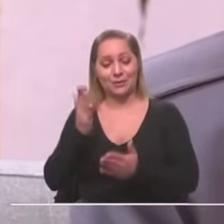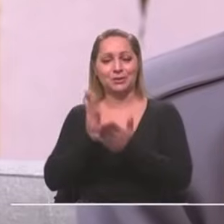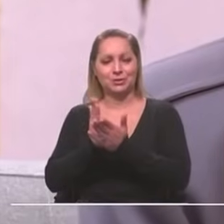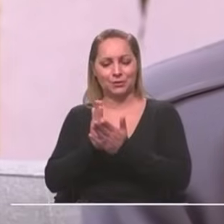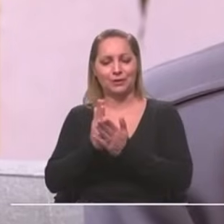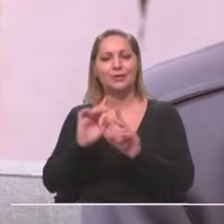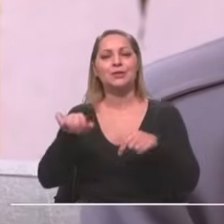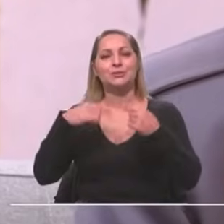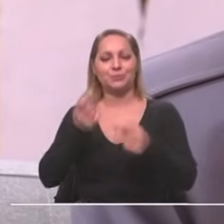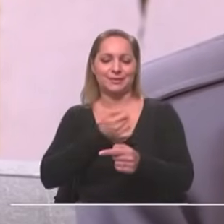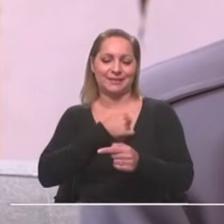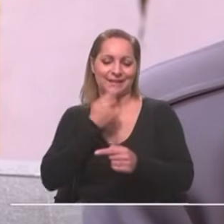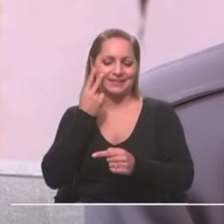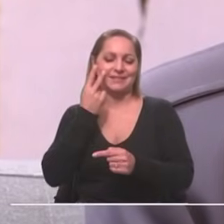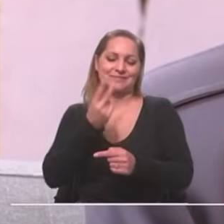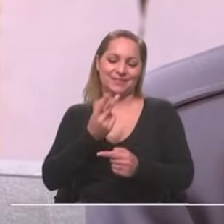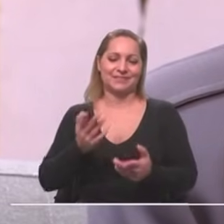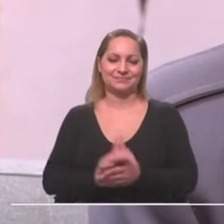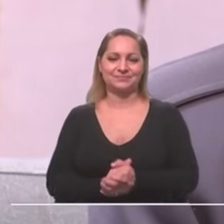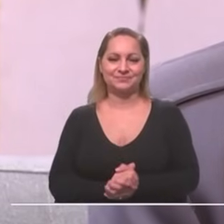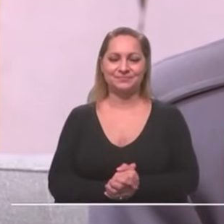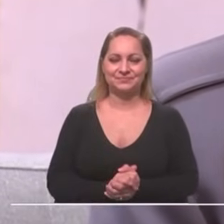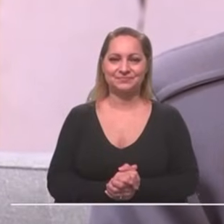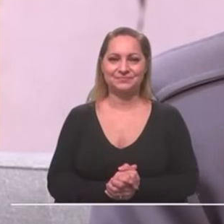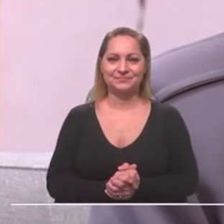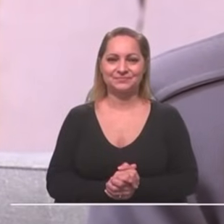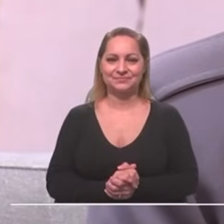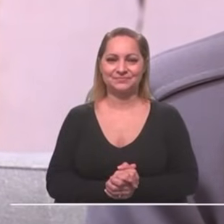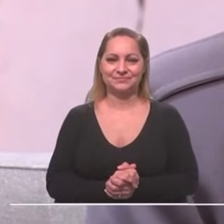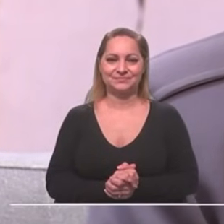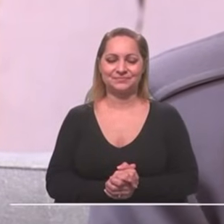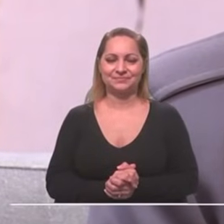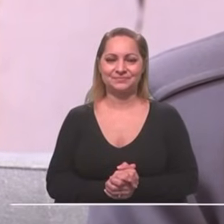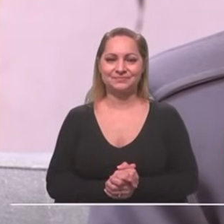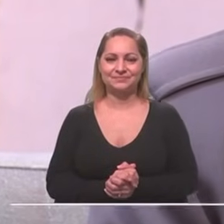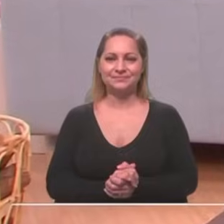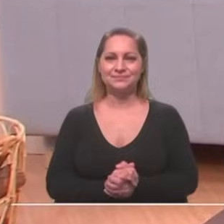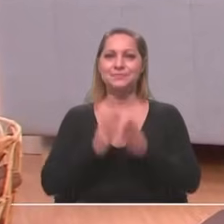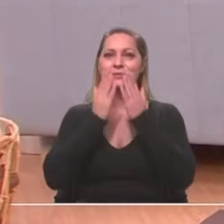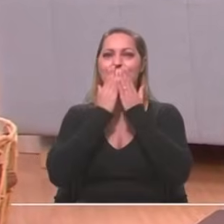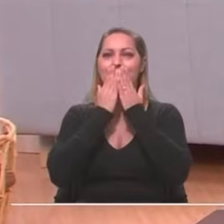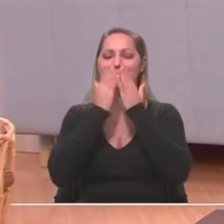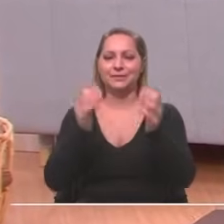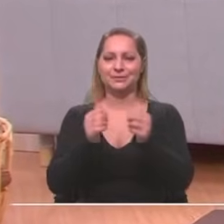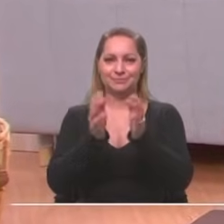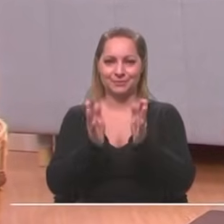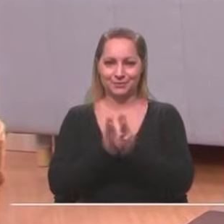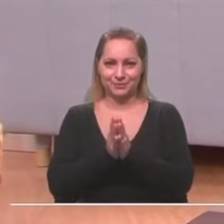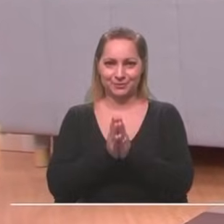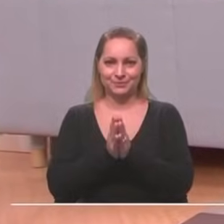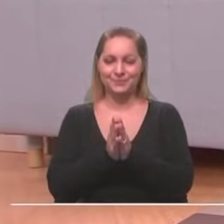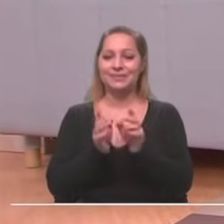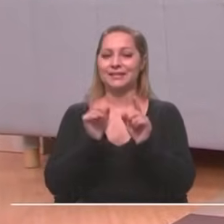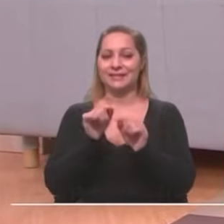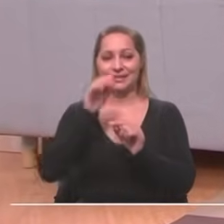vêem. Mas depois vão ver, depois. Sim. E depois vêem. Ah, que muito bem. Um beijinho para os dois e